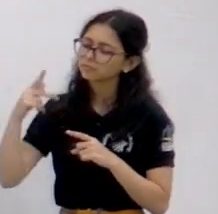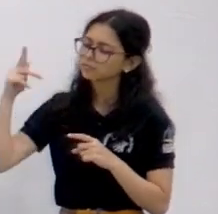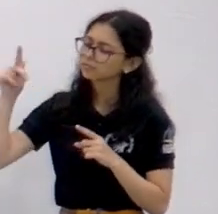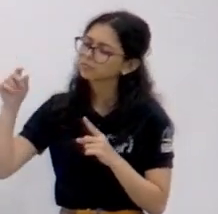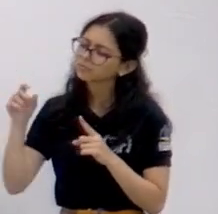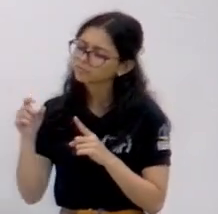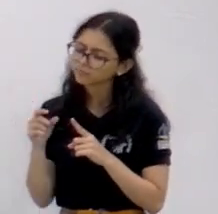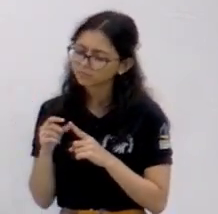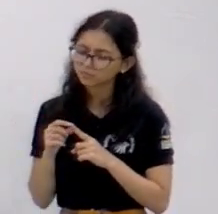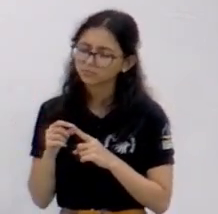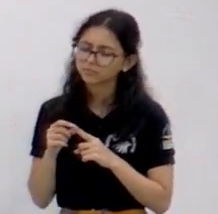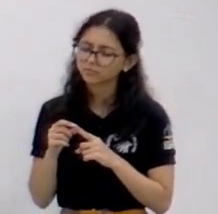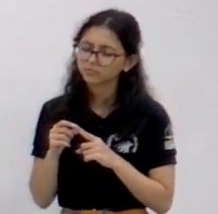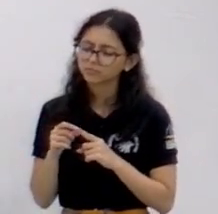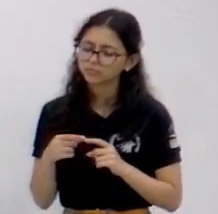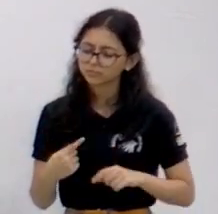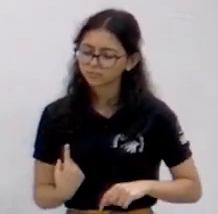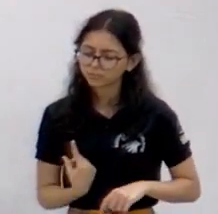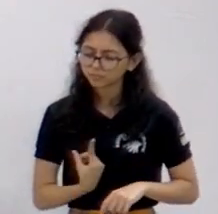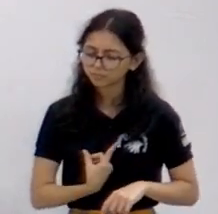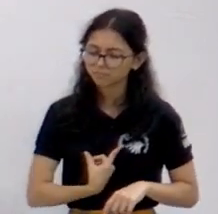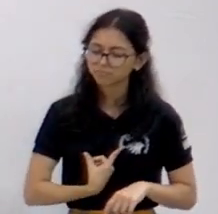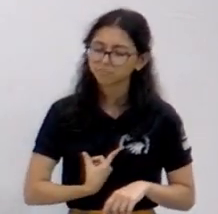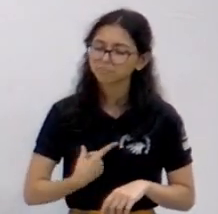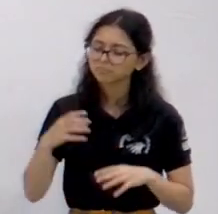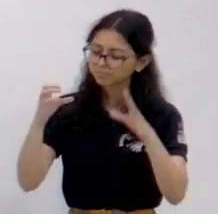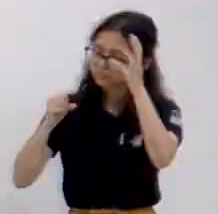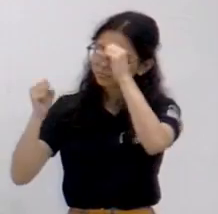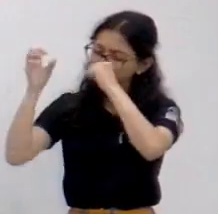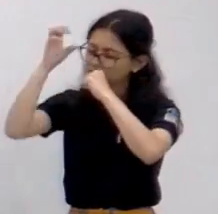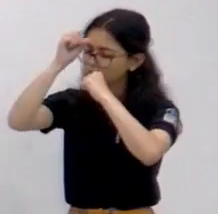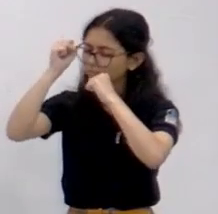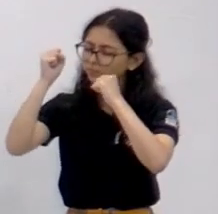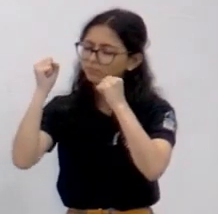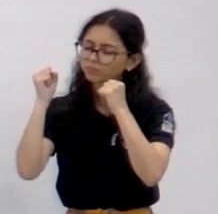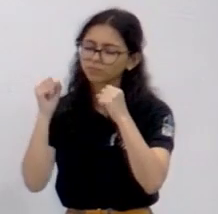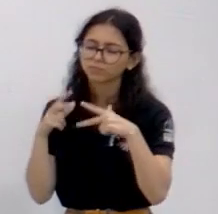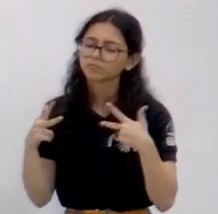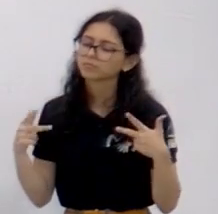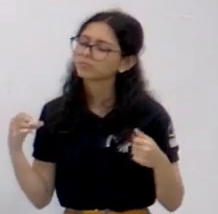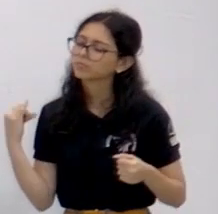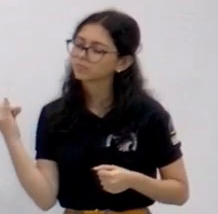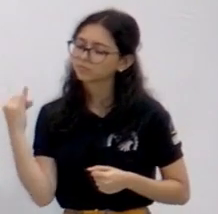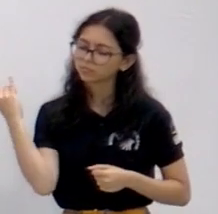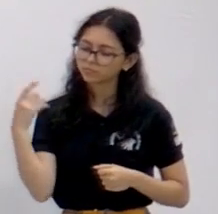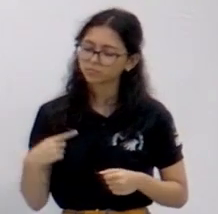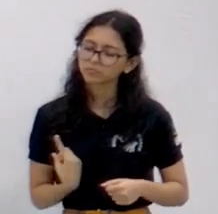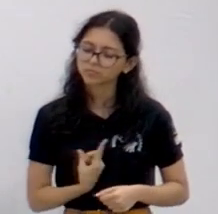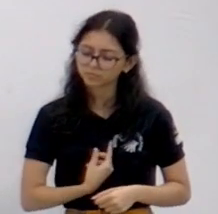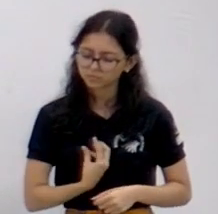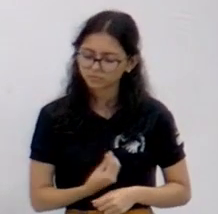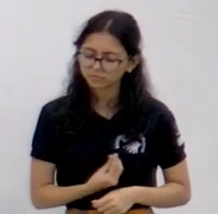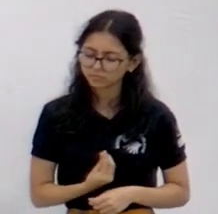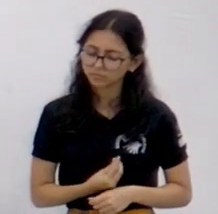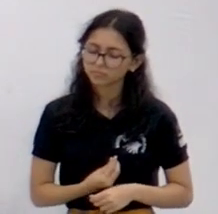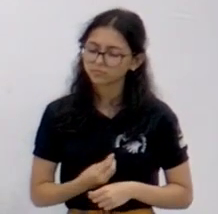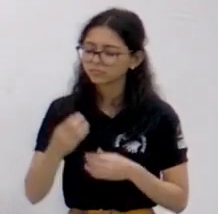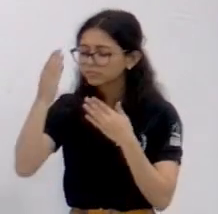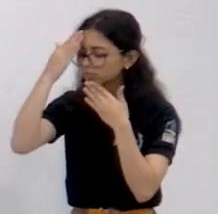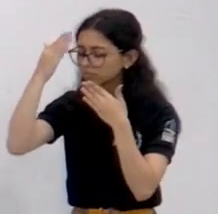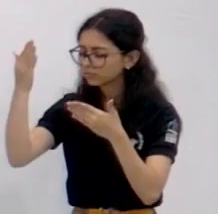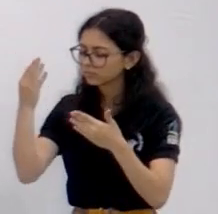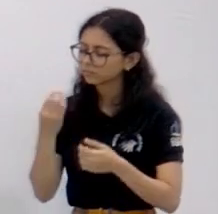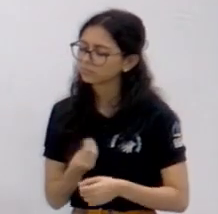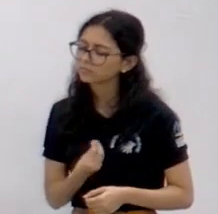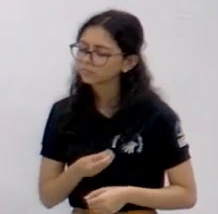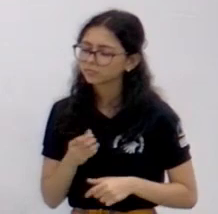encontramos e extraímos lições tão preciosas para as nossas vidas. Obrigado, Senhor, pelo Gideão, o Gideão que está